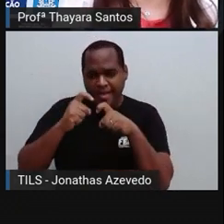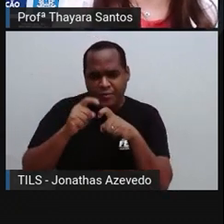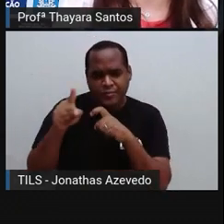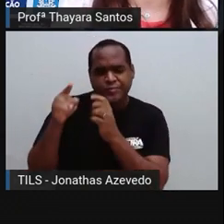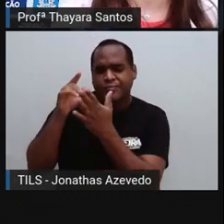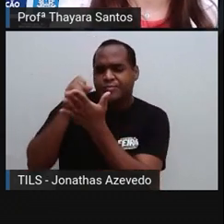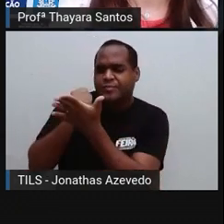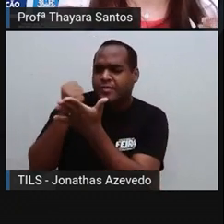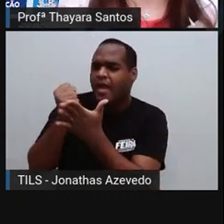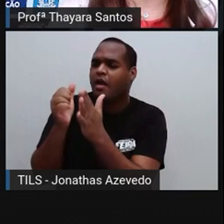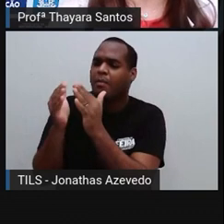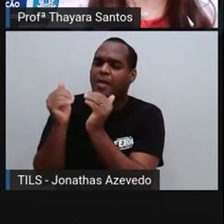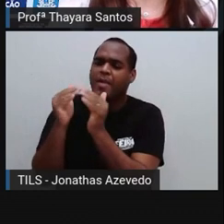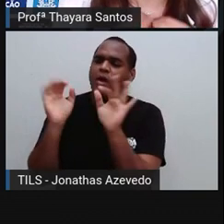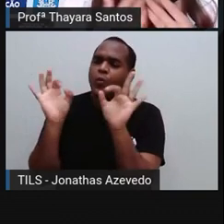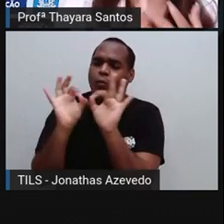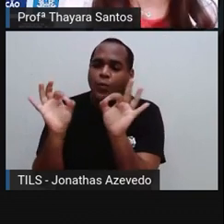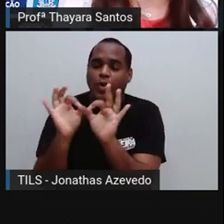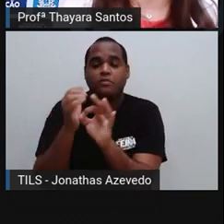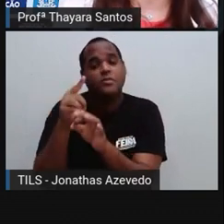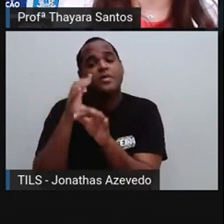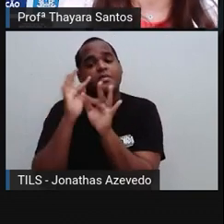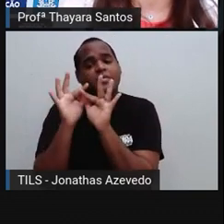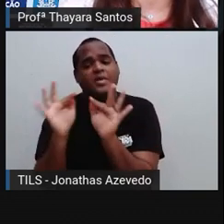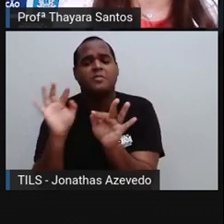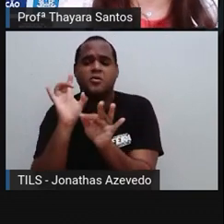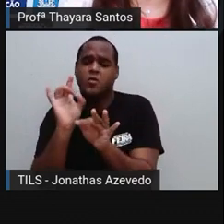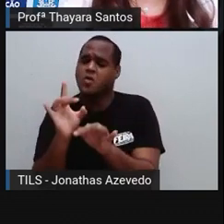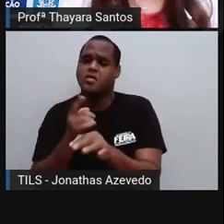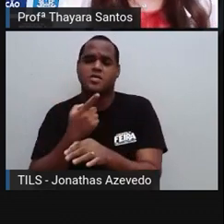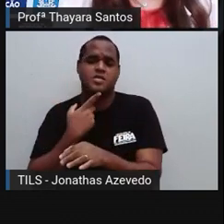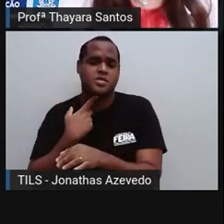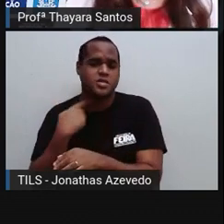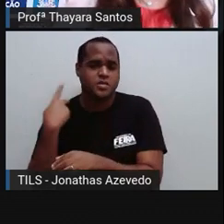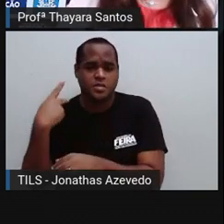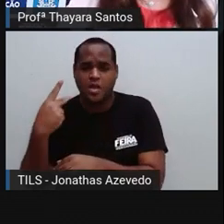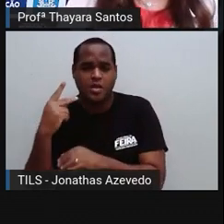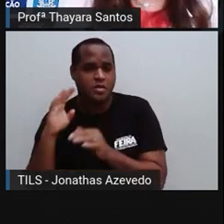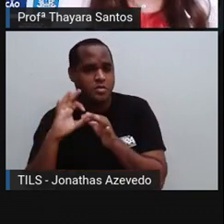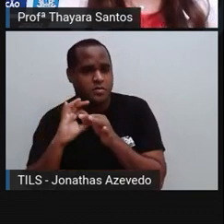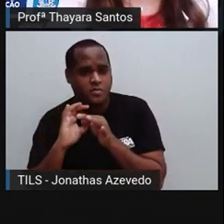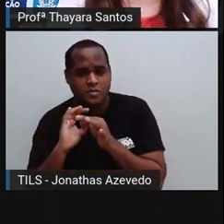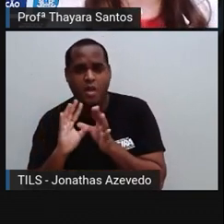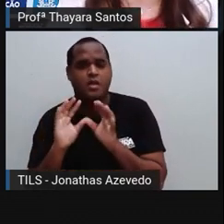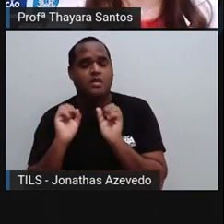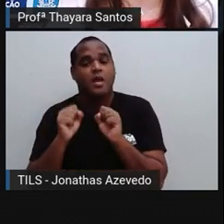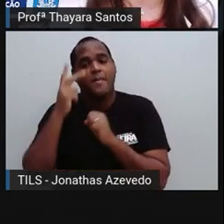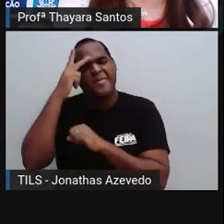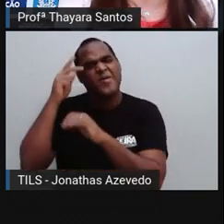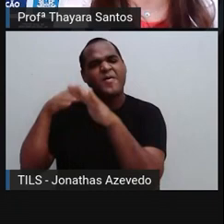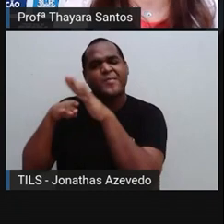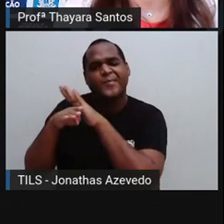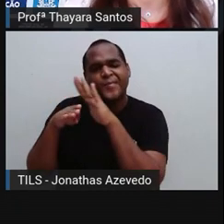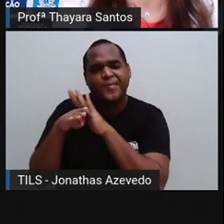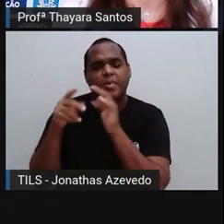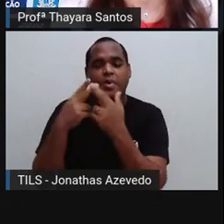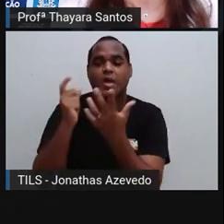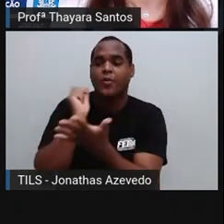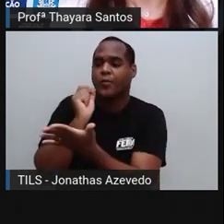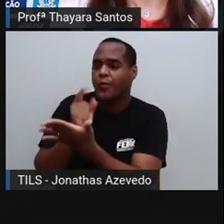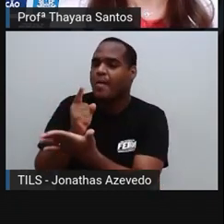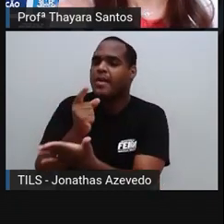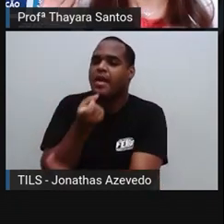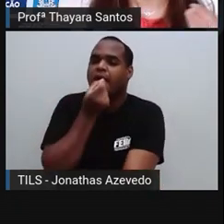qualquer situação, simplesmente pela vontade dela. Então, aquela pessoa tem acesso, de alguma forma, à compra desse